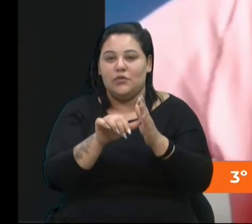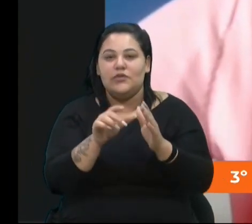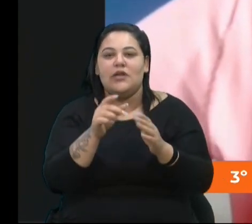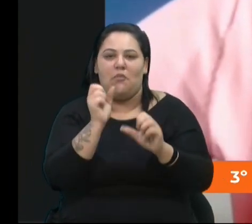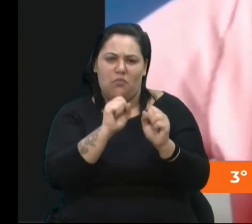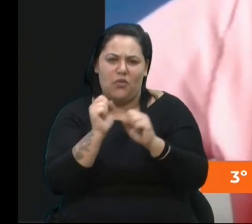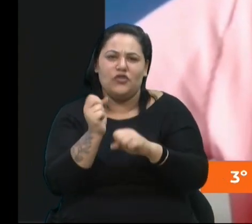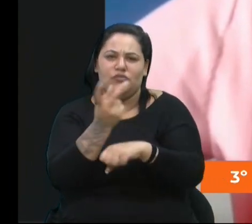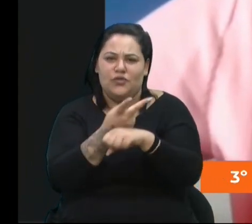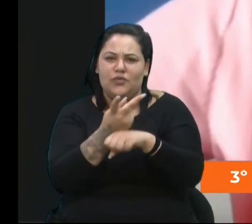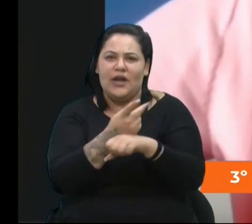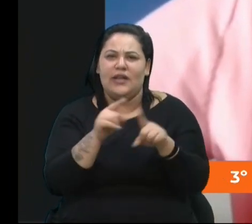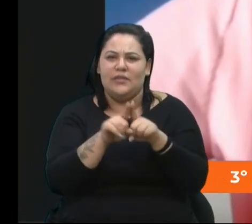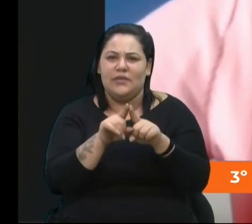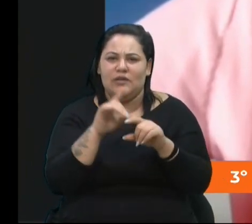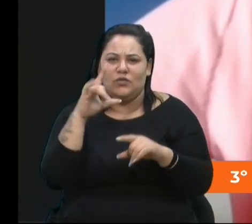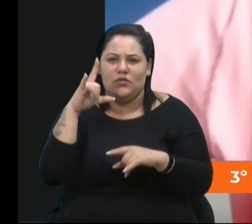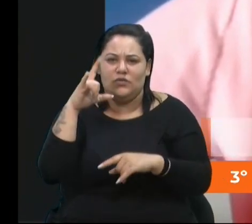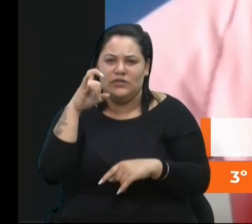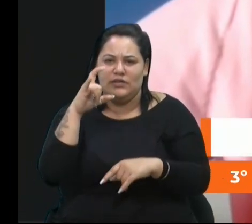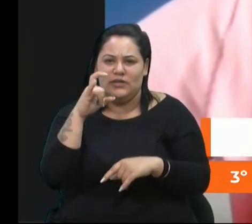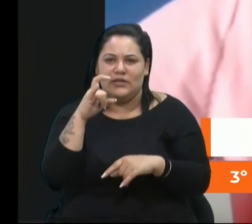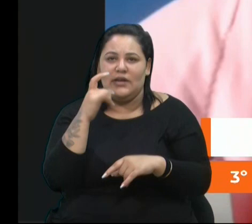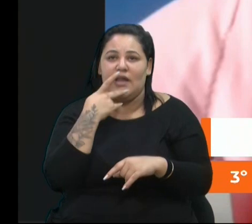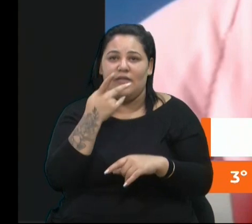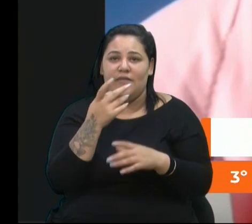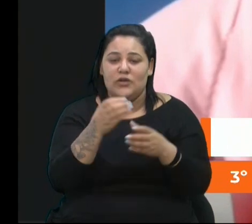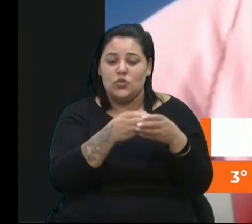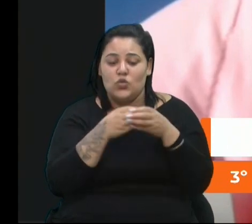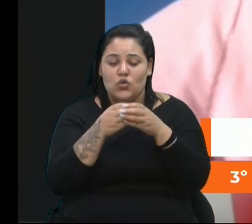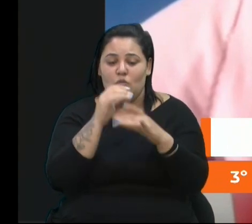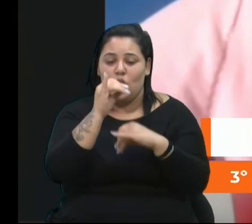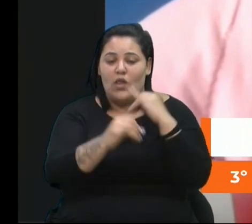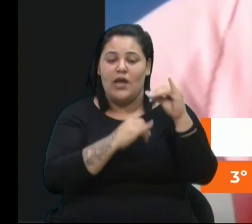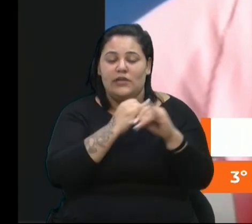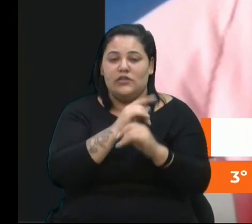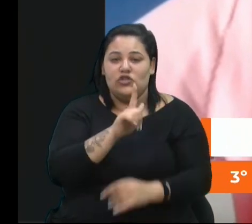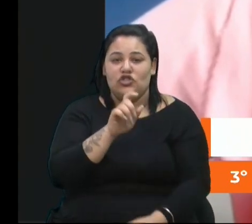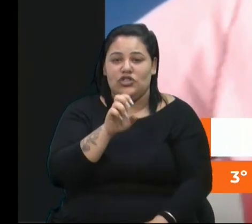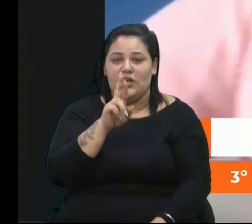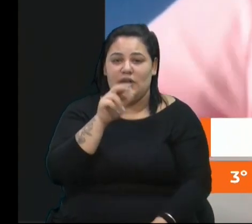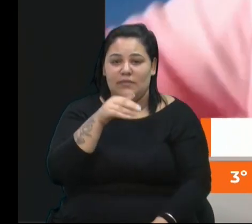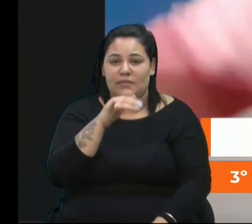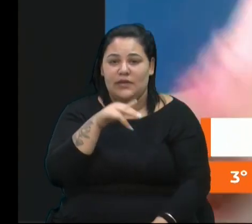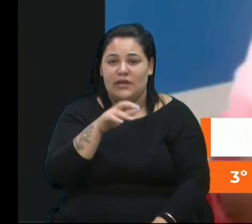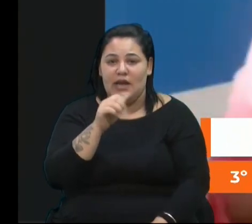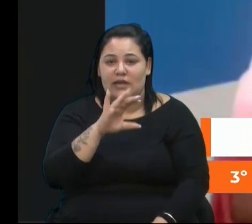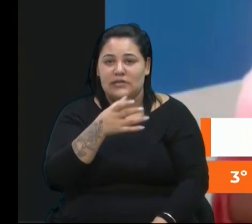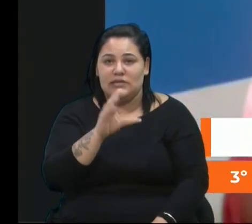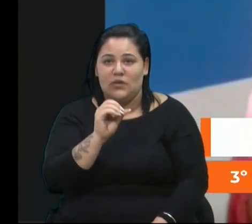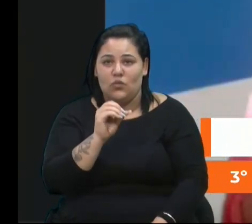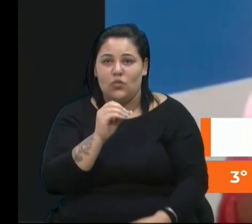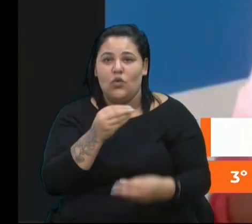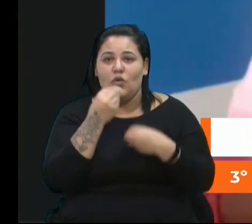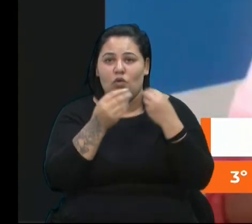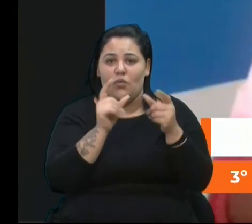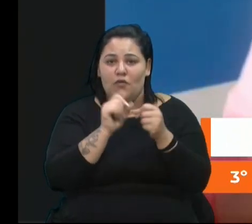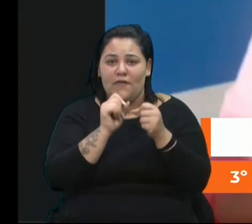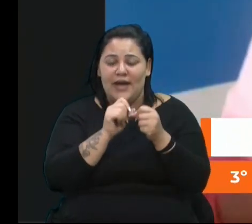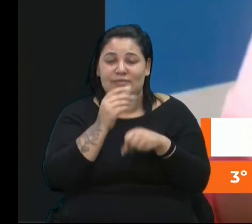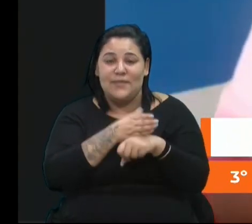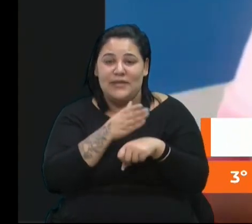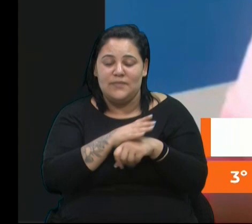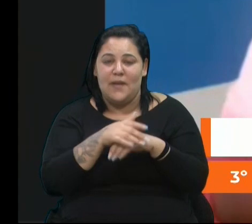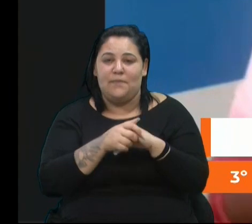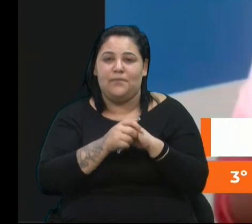ela faz o questionamento do grupo online do Germinação, que tu falou como é que faz para participar. Então, se tu quiser contar um pouquinho, só rapidinho,